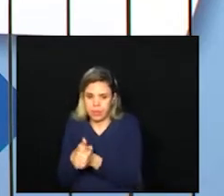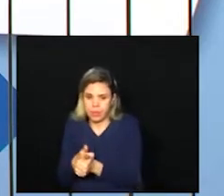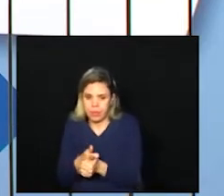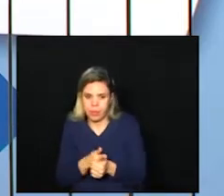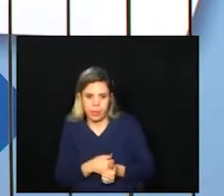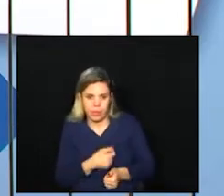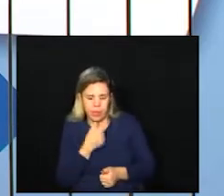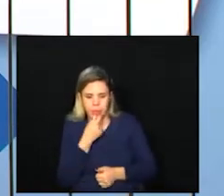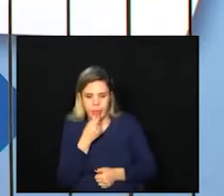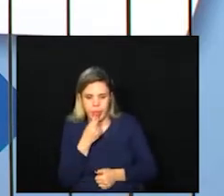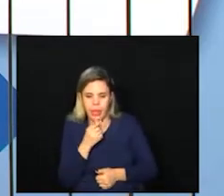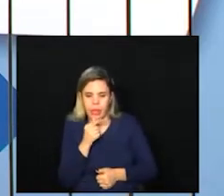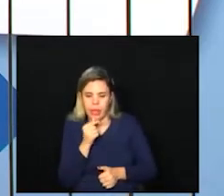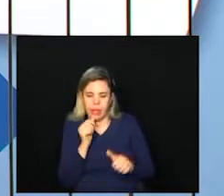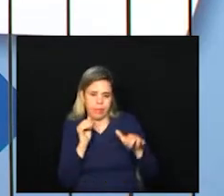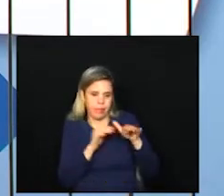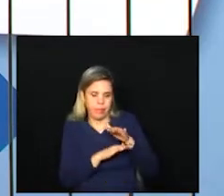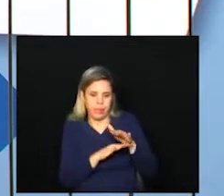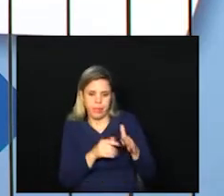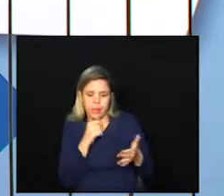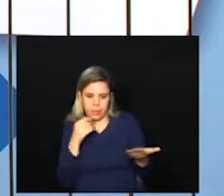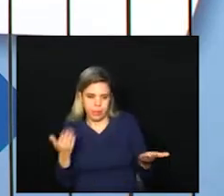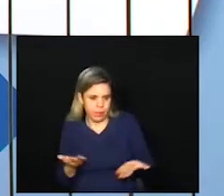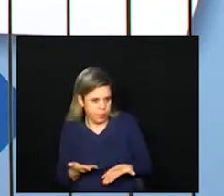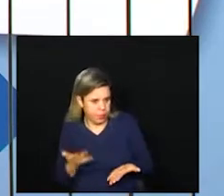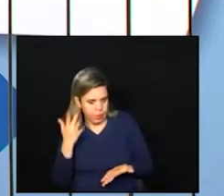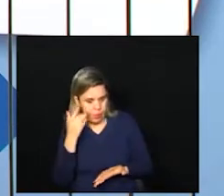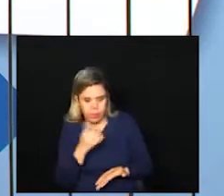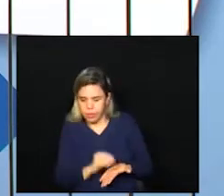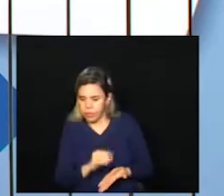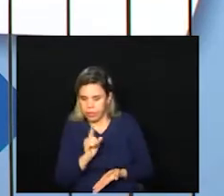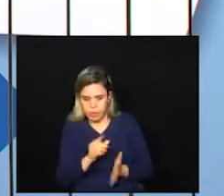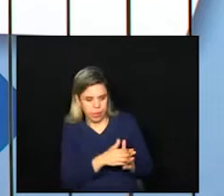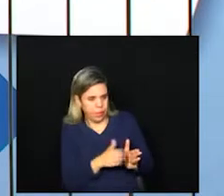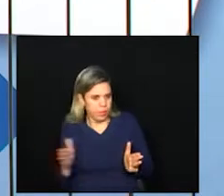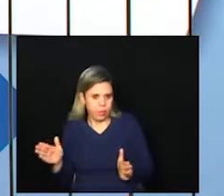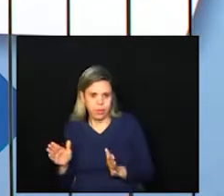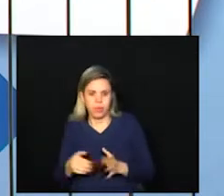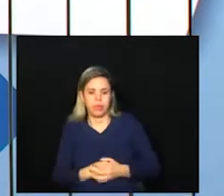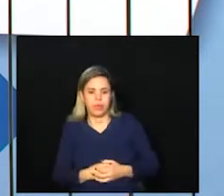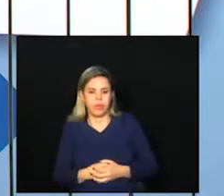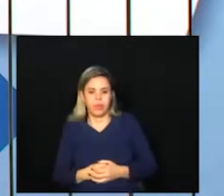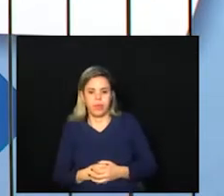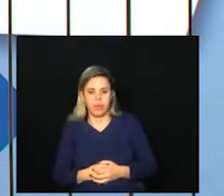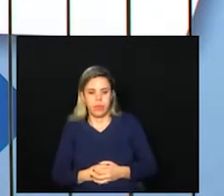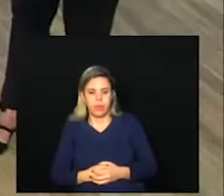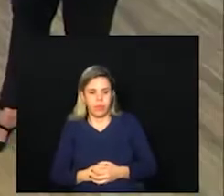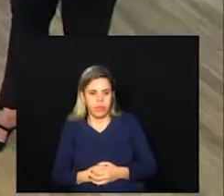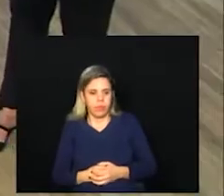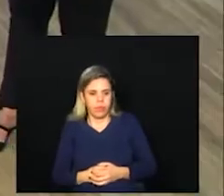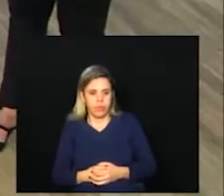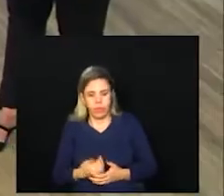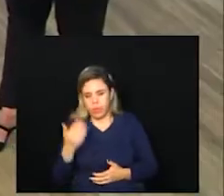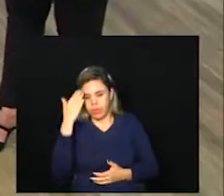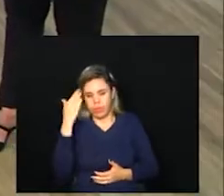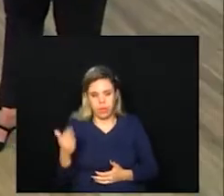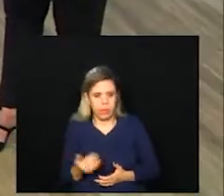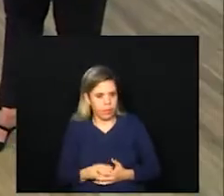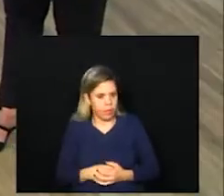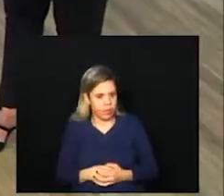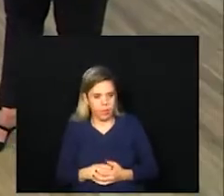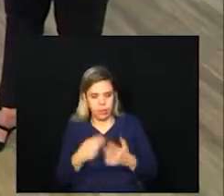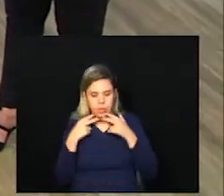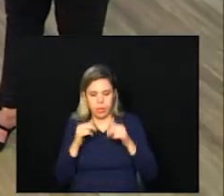faça a reserva de água ainda hoje, para amanhã, nesse período, não ficar desabastecido. Muito obrigado, Minabreu,